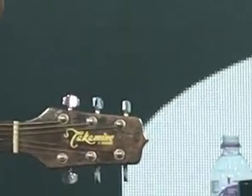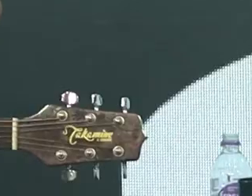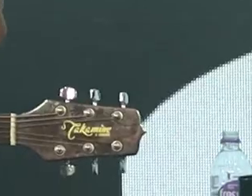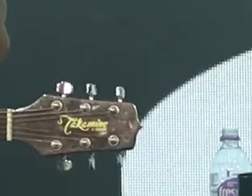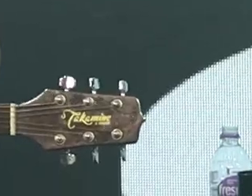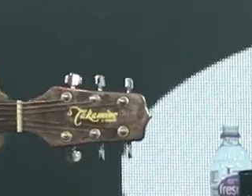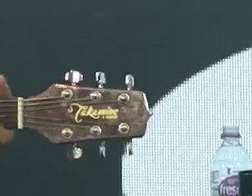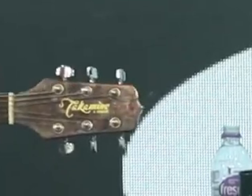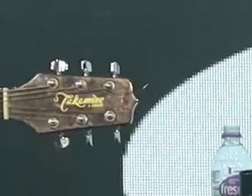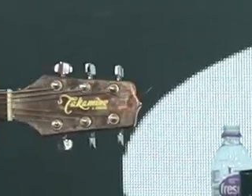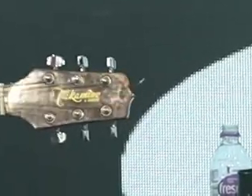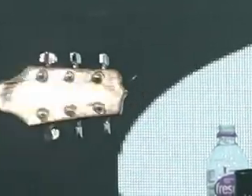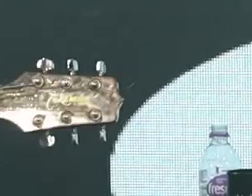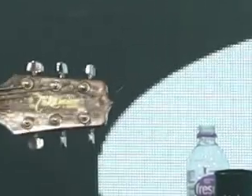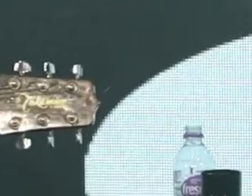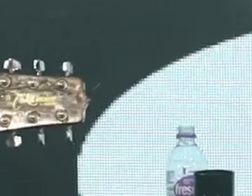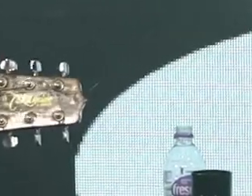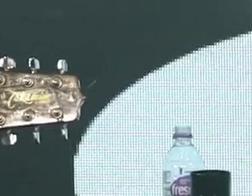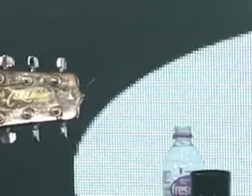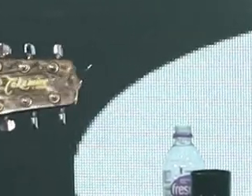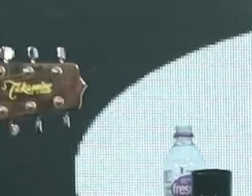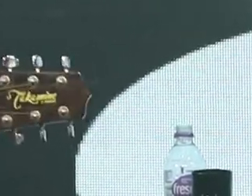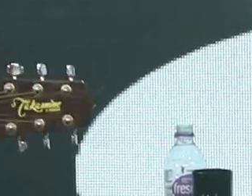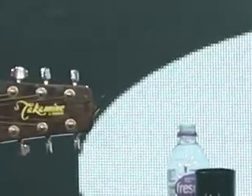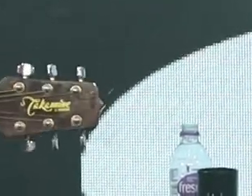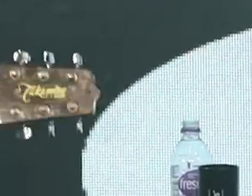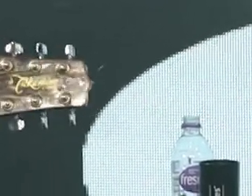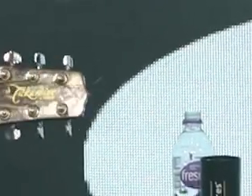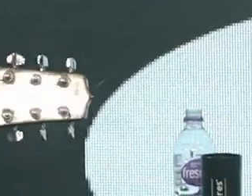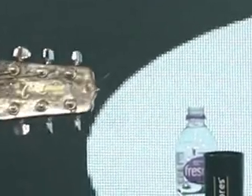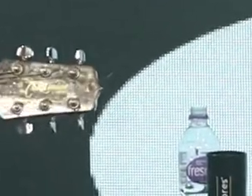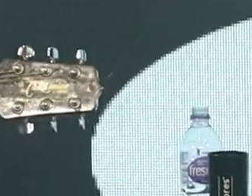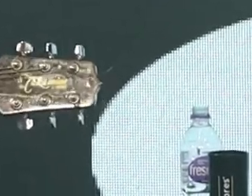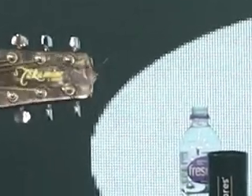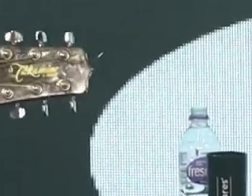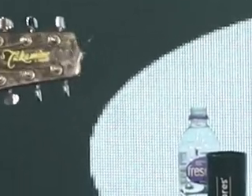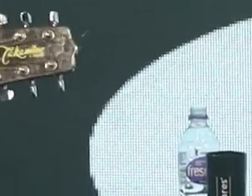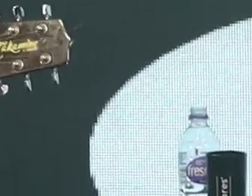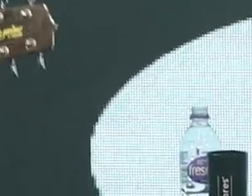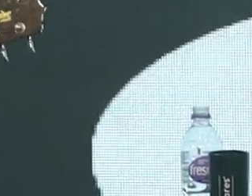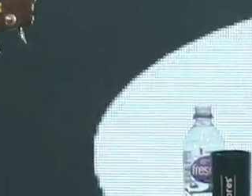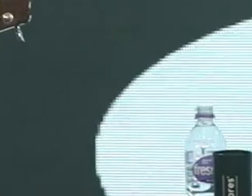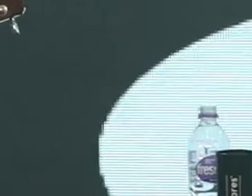gente acompanha essa carreira dele toda. Eu adoro essa música aqui, ó. Vocês vão cantar comigo.